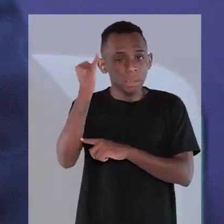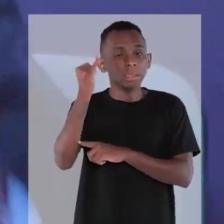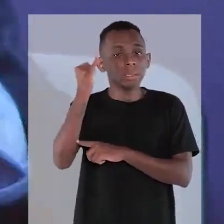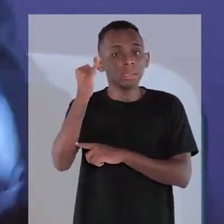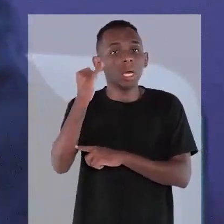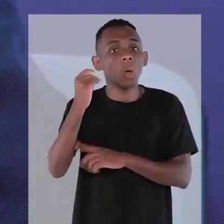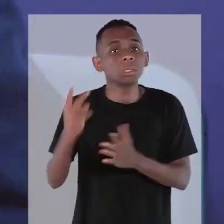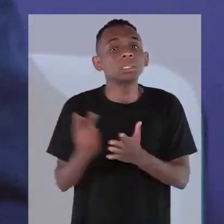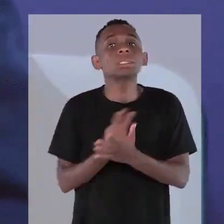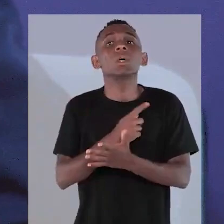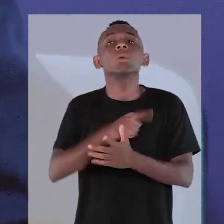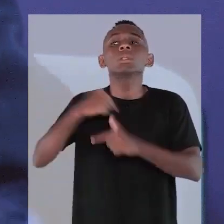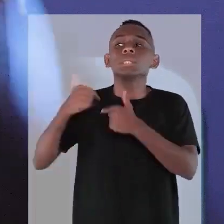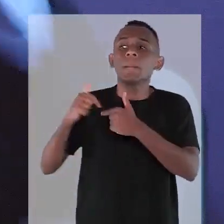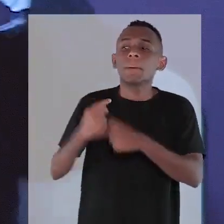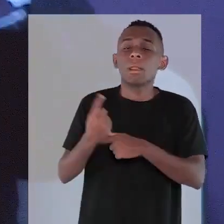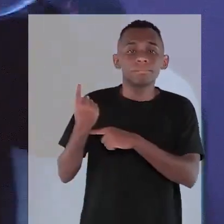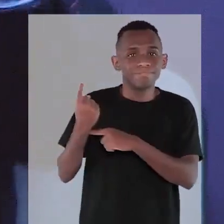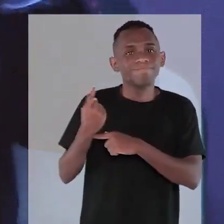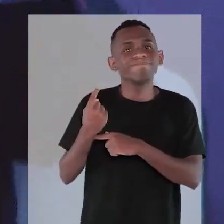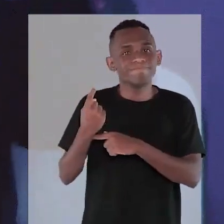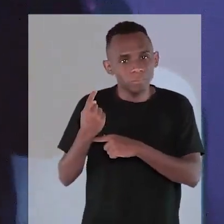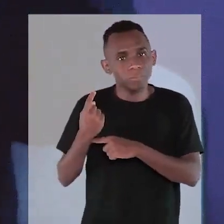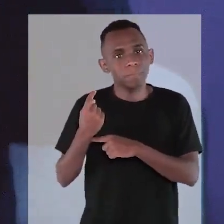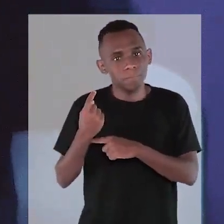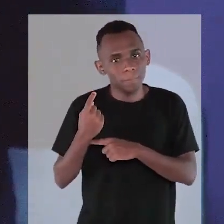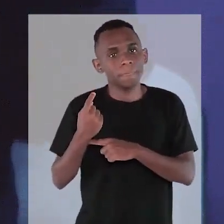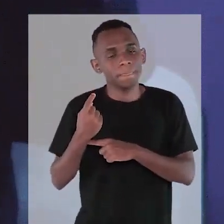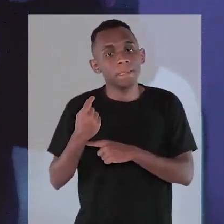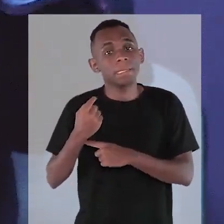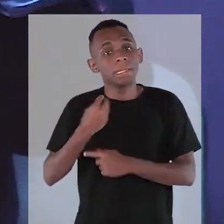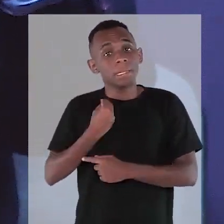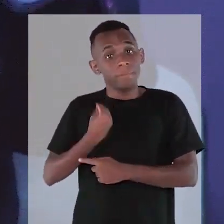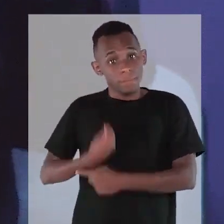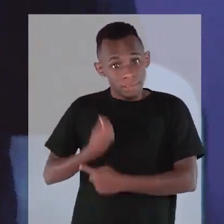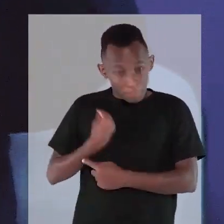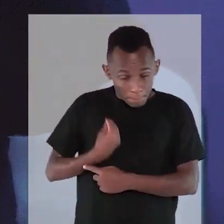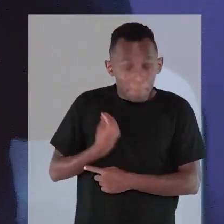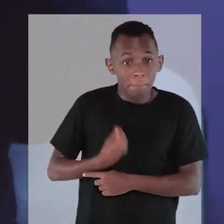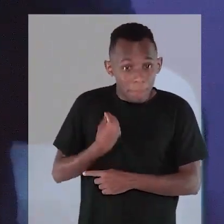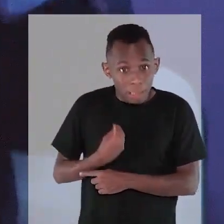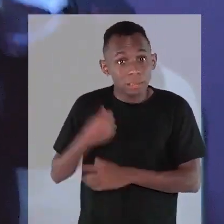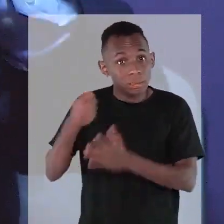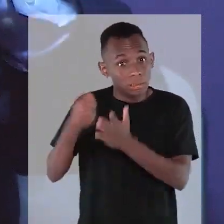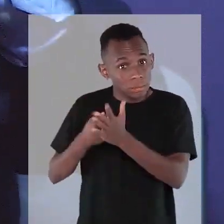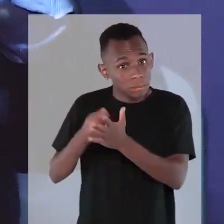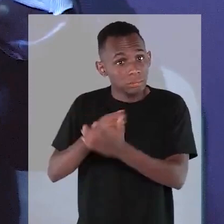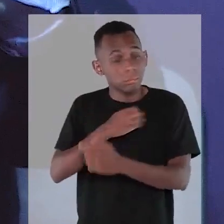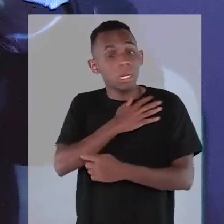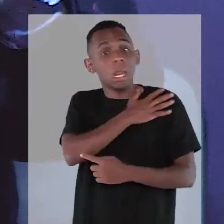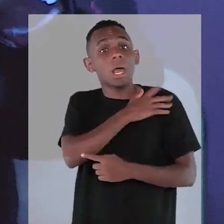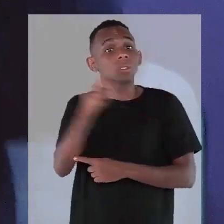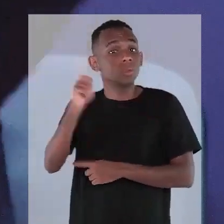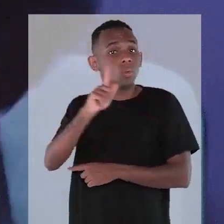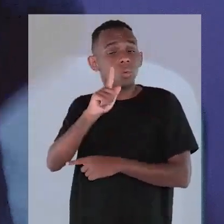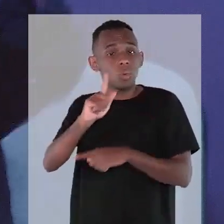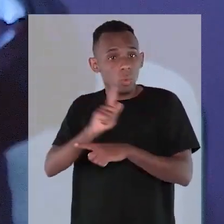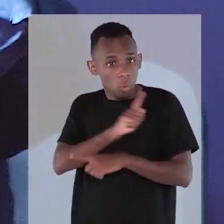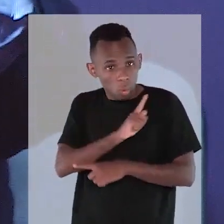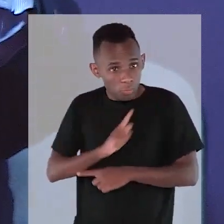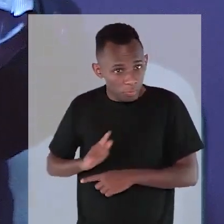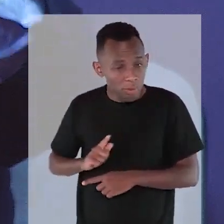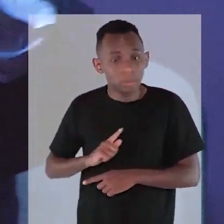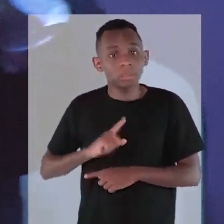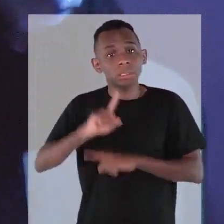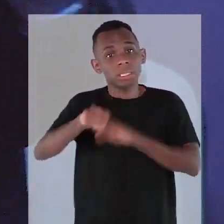Mises, atuou. Ele fez parte do governo fascista austríaco, do Dollfuss, que foi